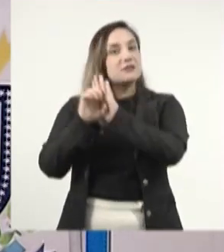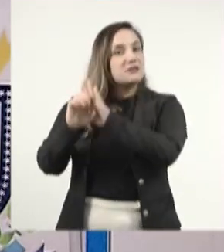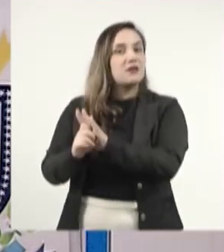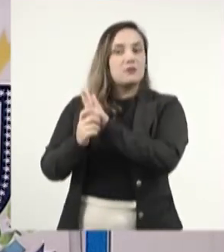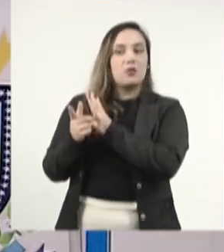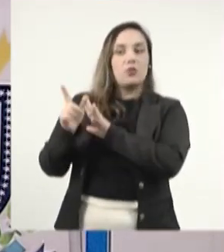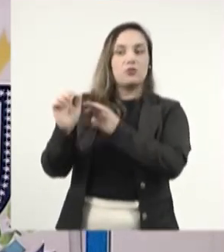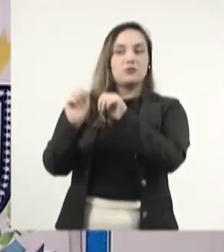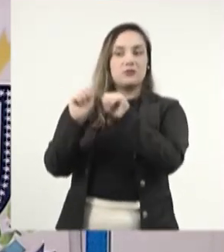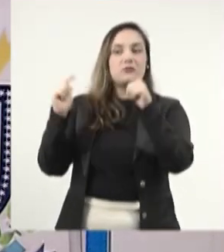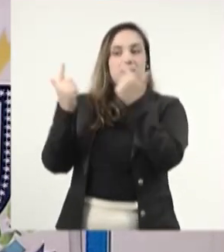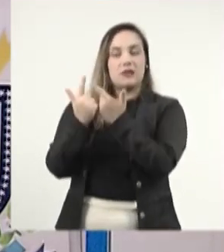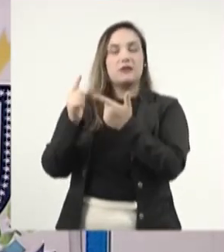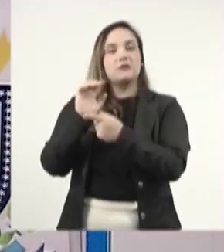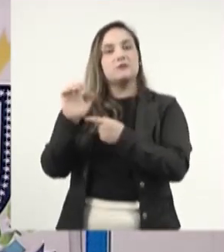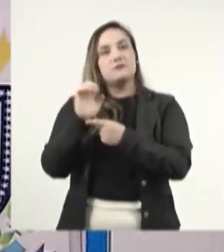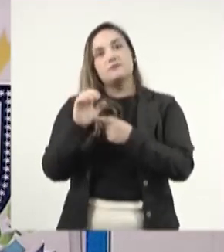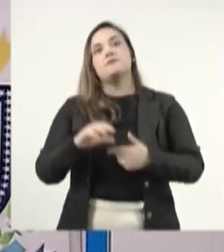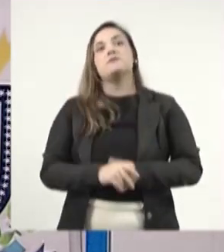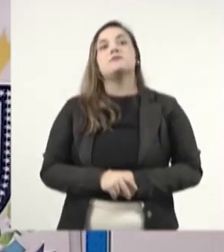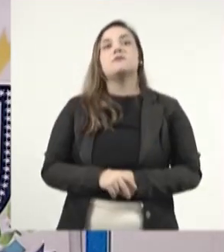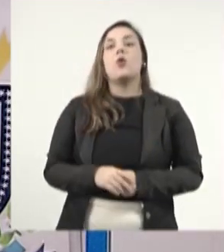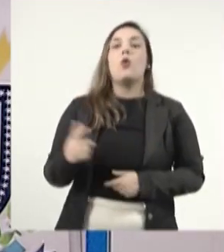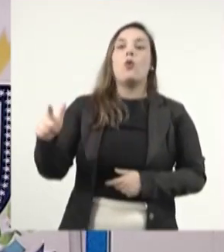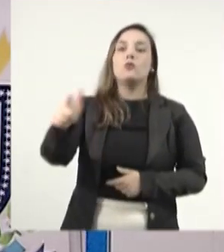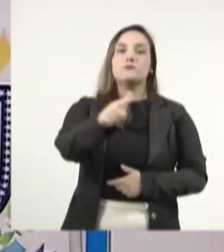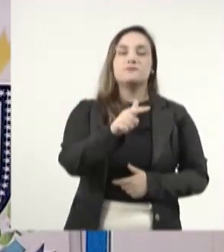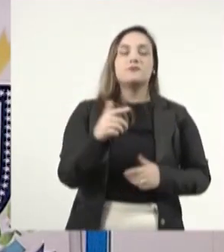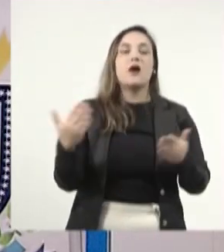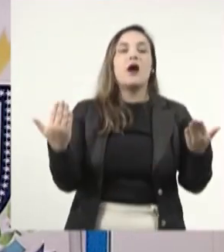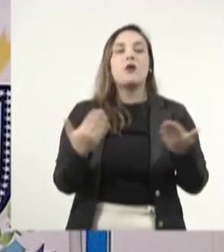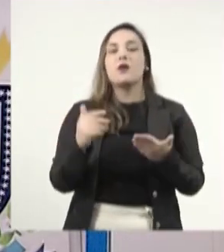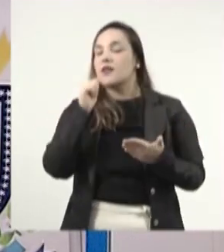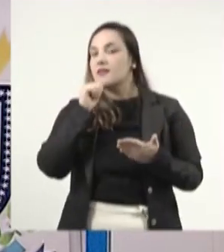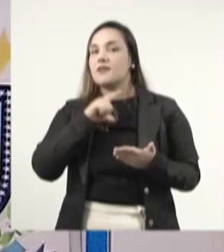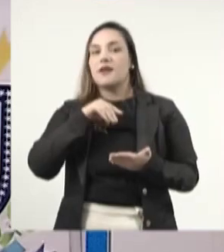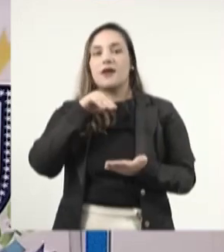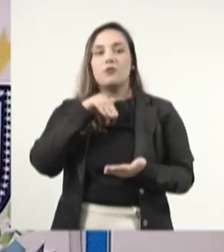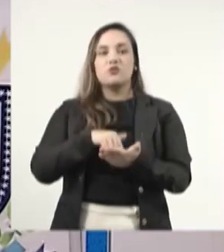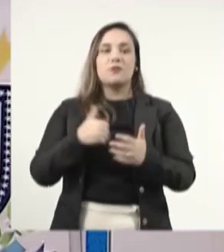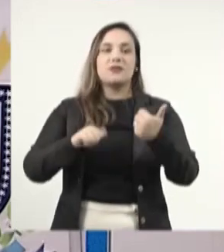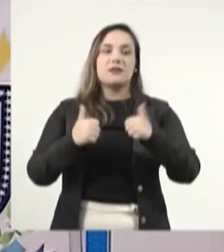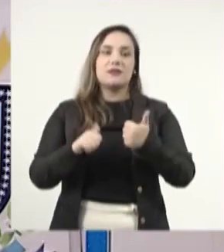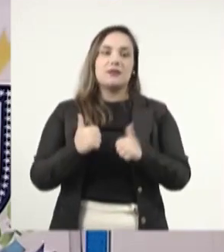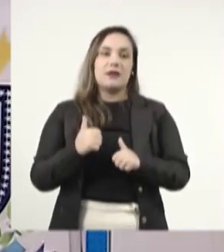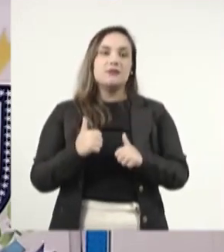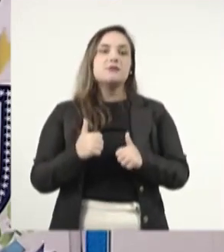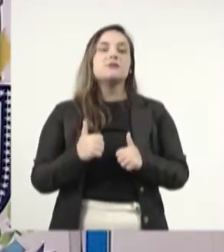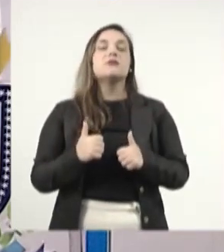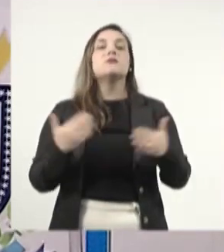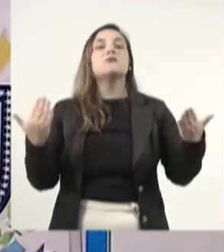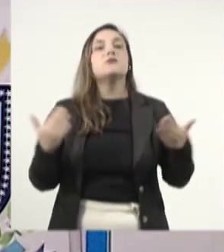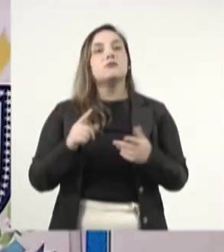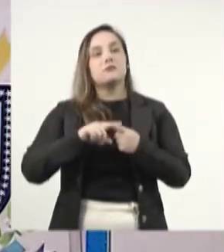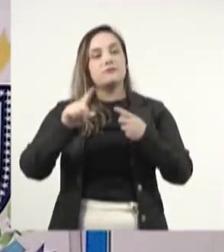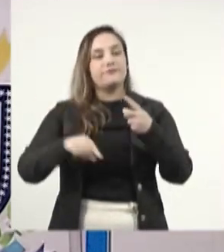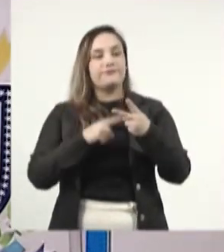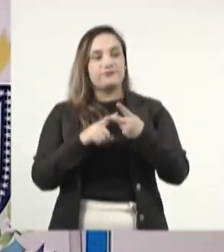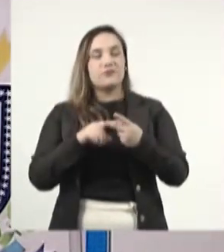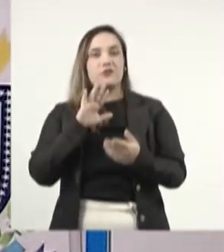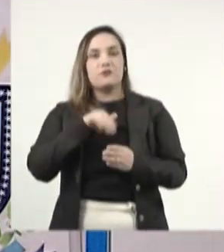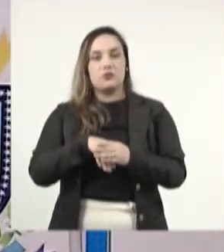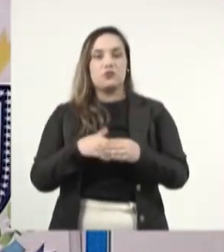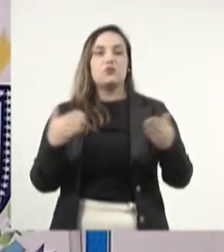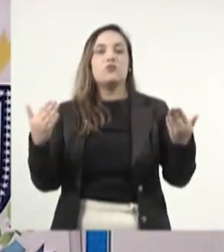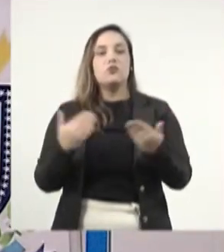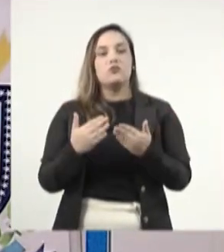outras assembleias legislativas, a matéria ainda vai à redação final antes de seguir para a sanção do governador Eduardo Riedel. Vamos para o segundo item, votado também